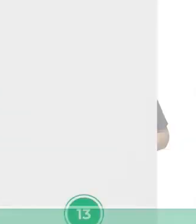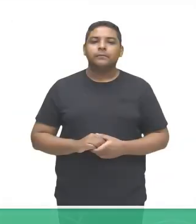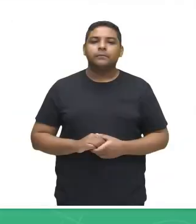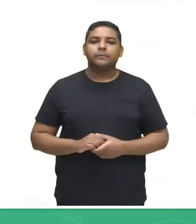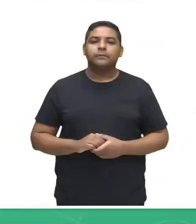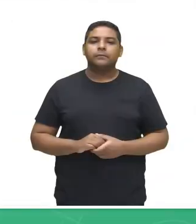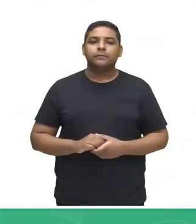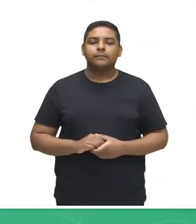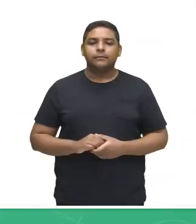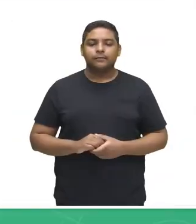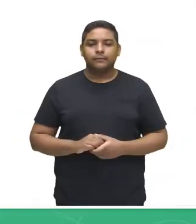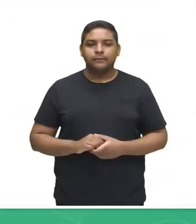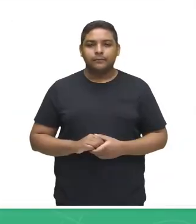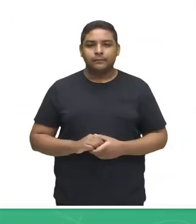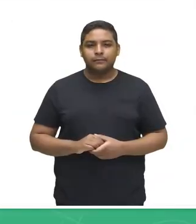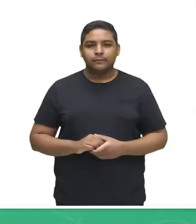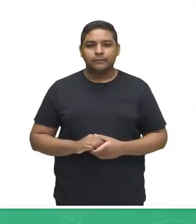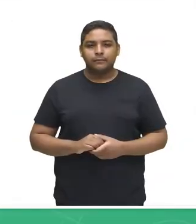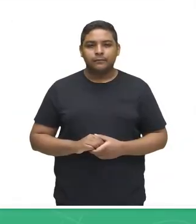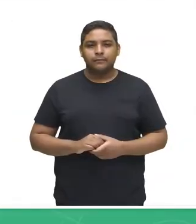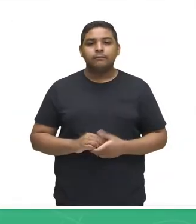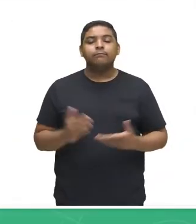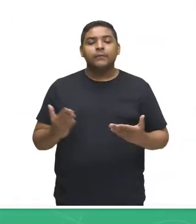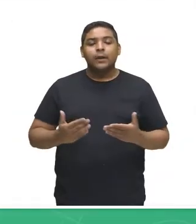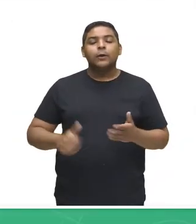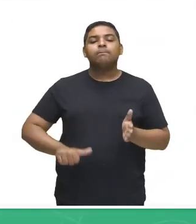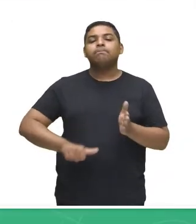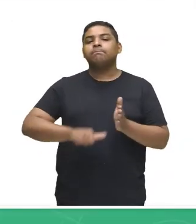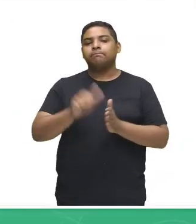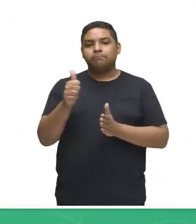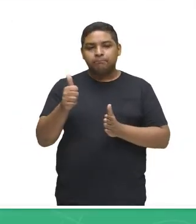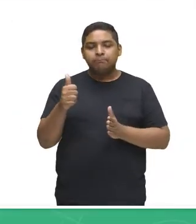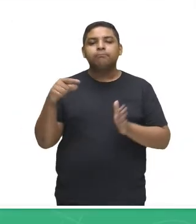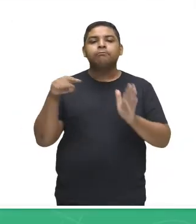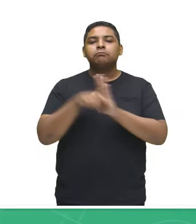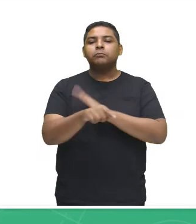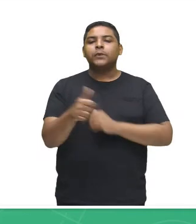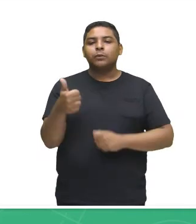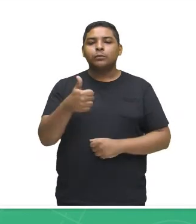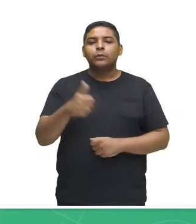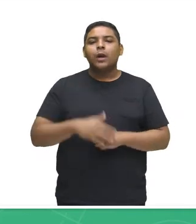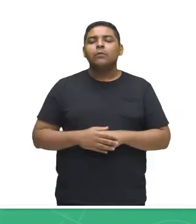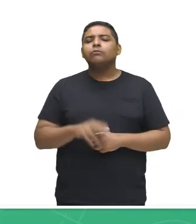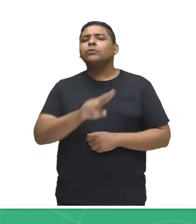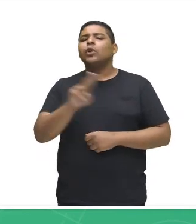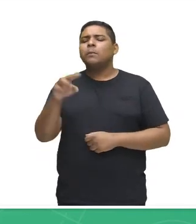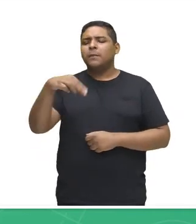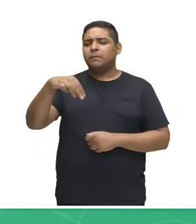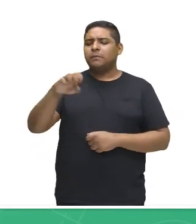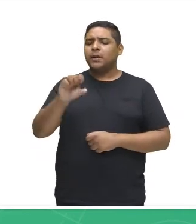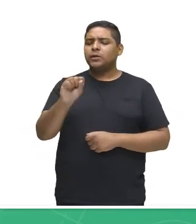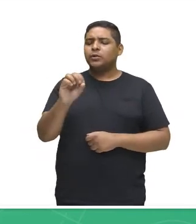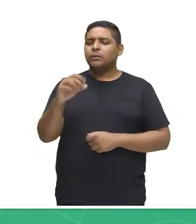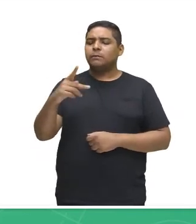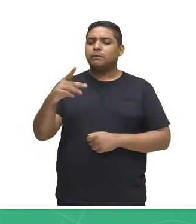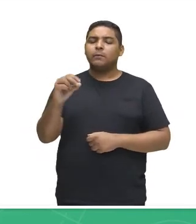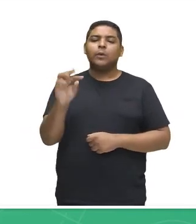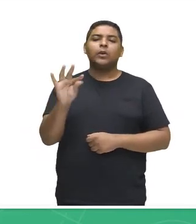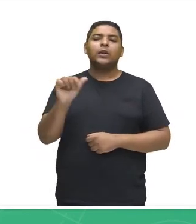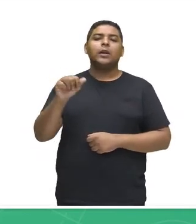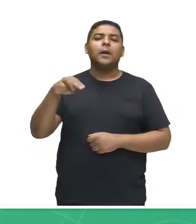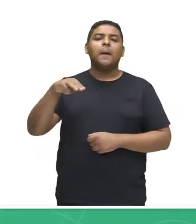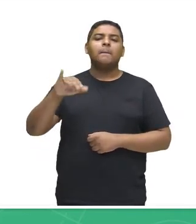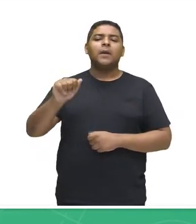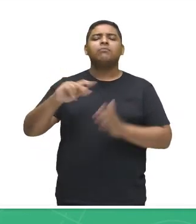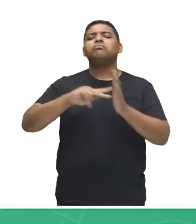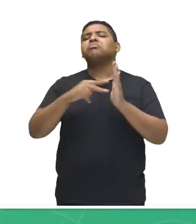Então vamos lá, temos aí a questão 1, descreva o significado do nome Mesopotâmia, super tranquila para vocês, não é isso? E nós